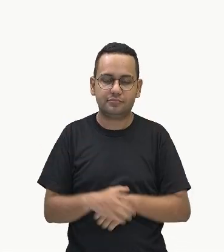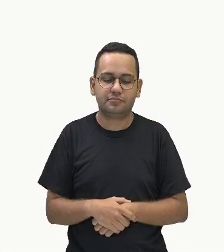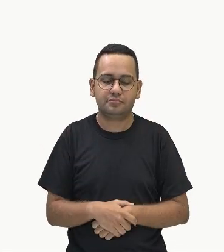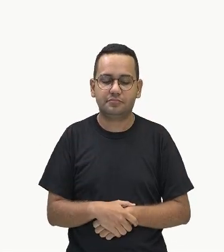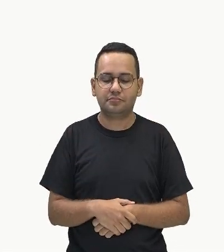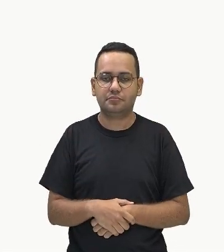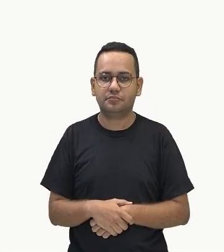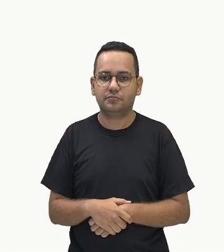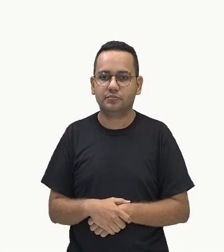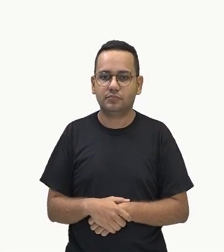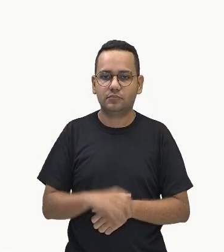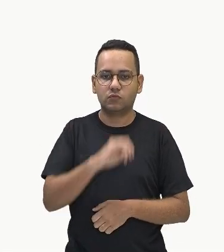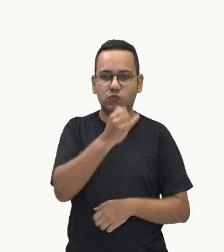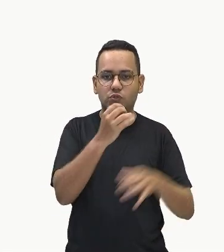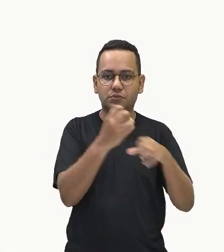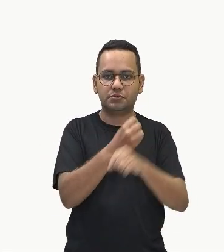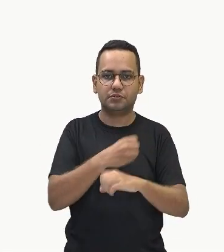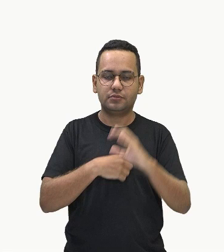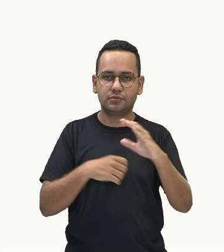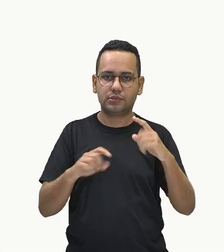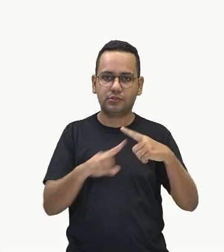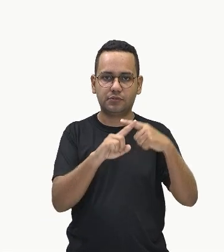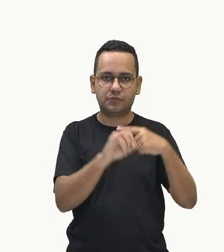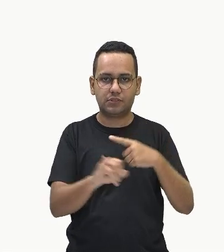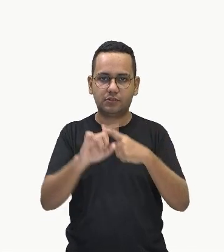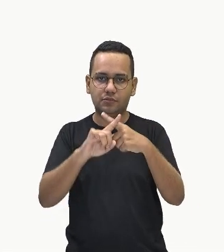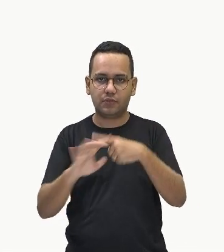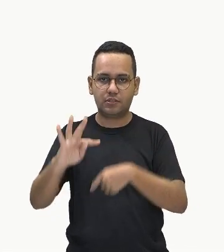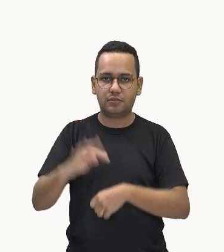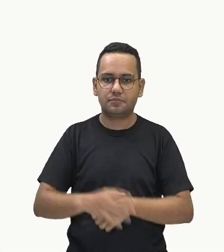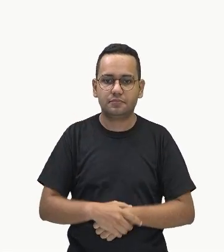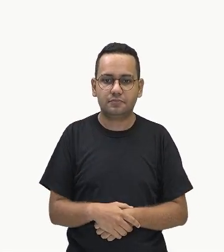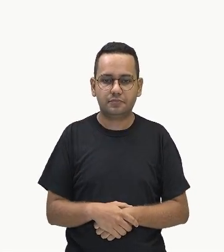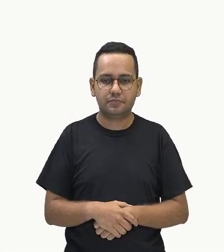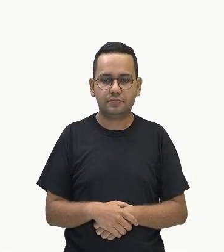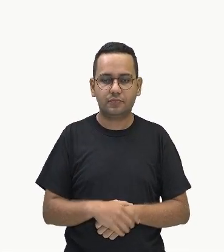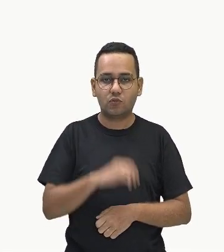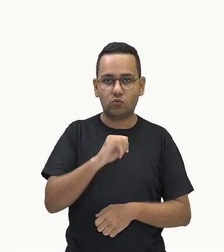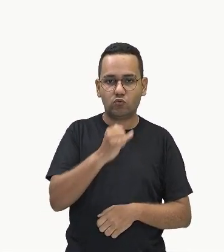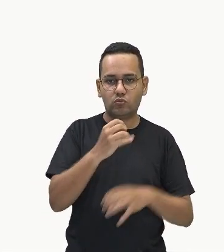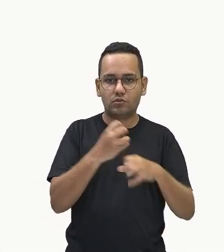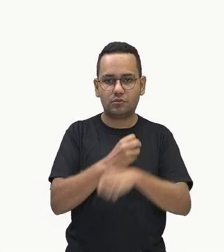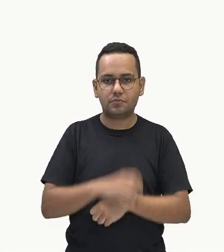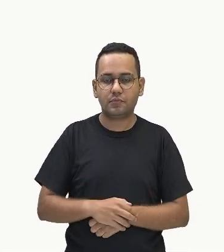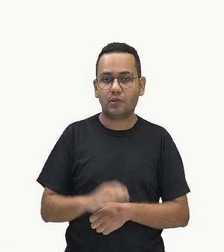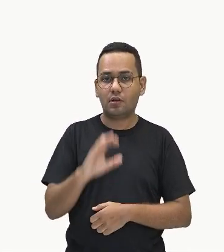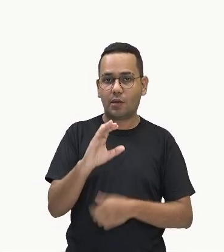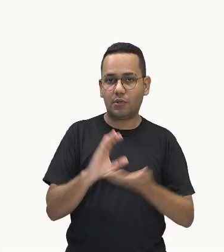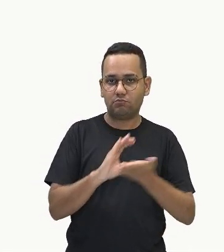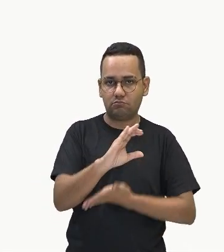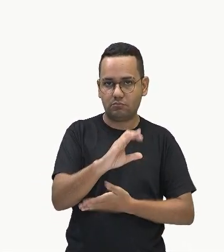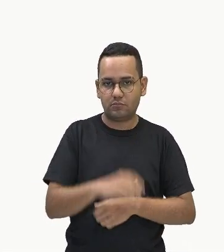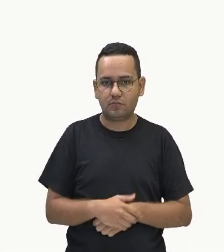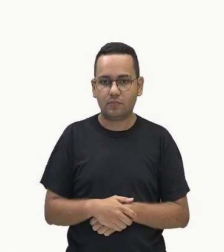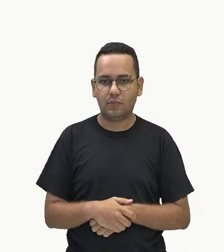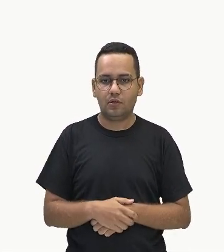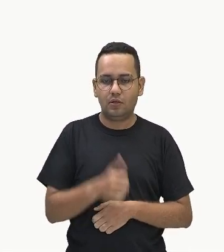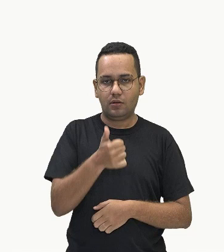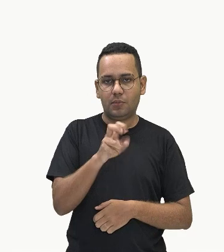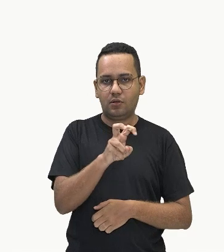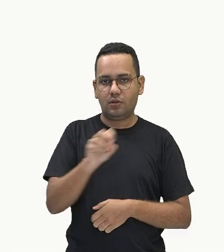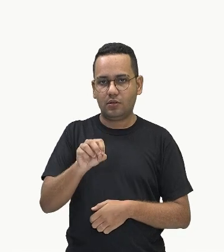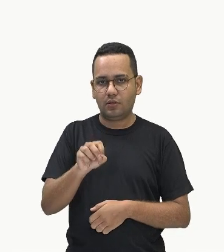simples. Ok? Minha fórmula dos juros simples. Capital, 1.500.